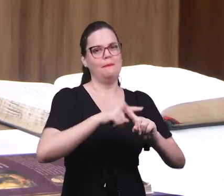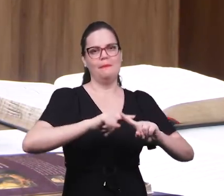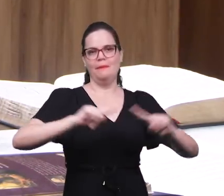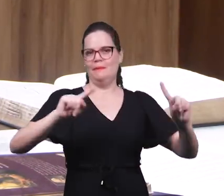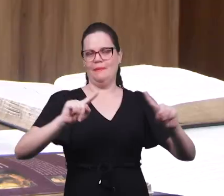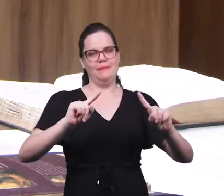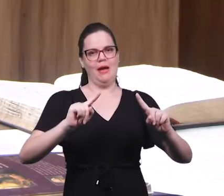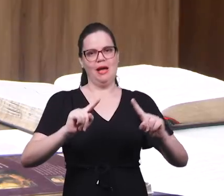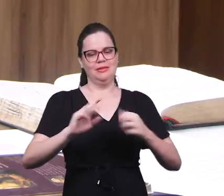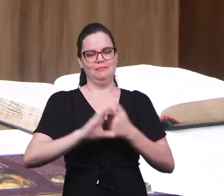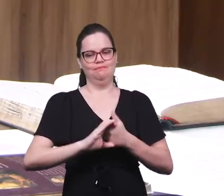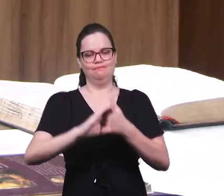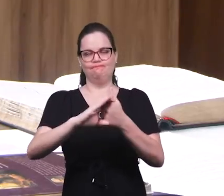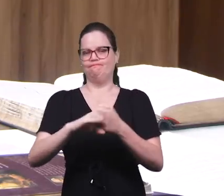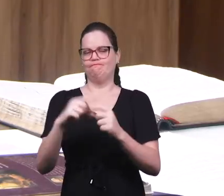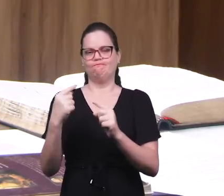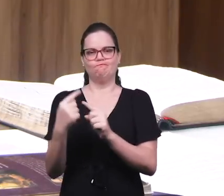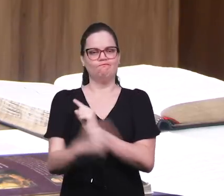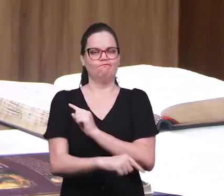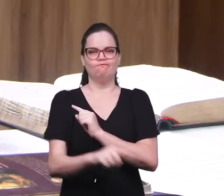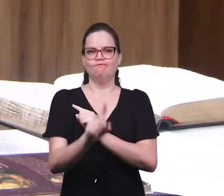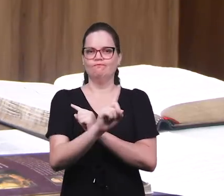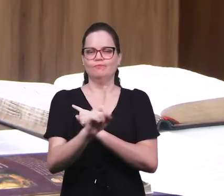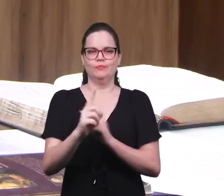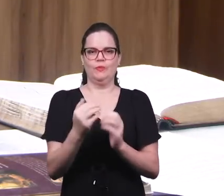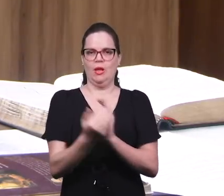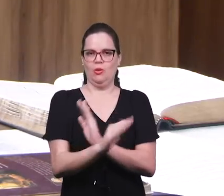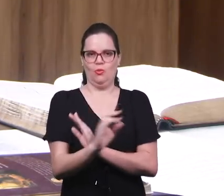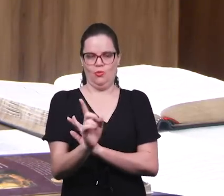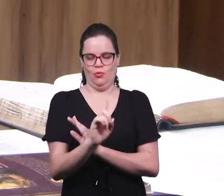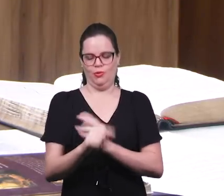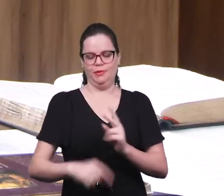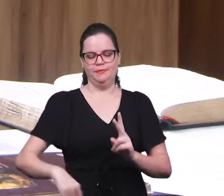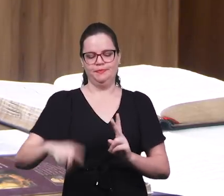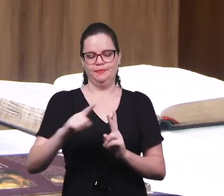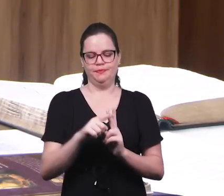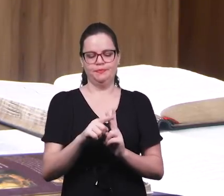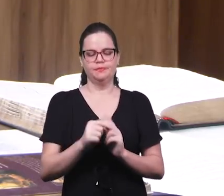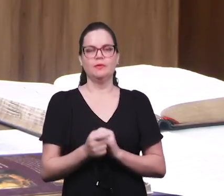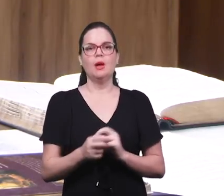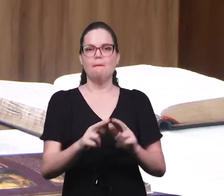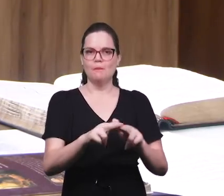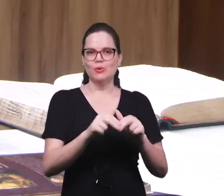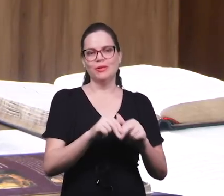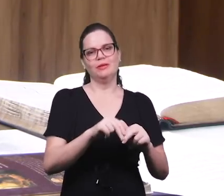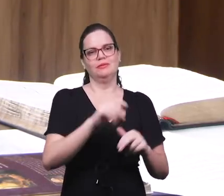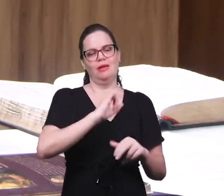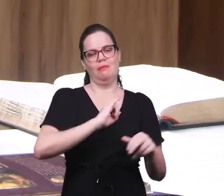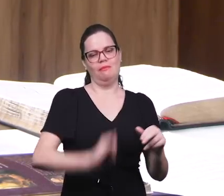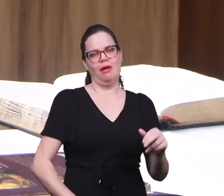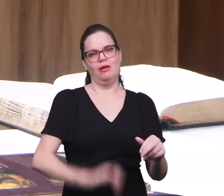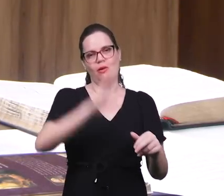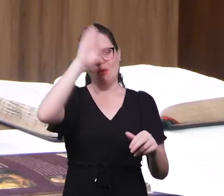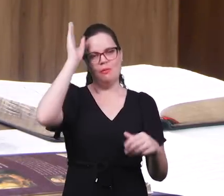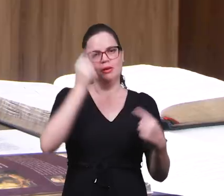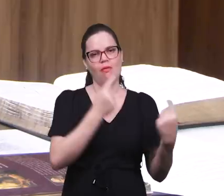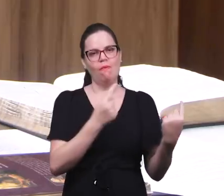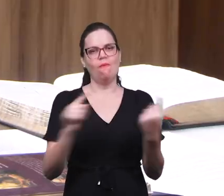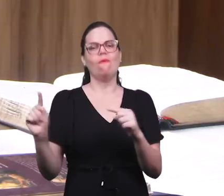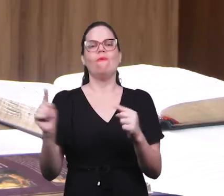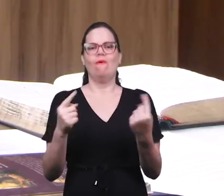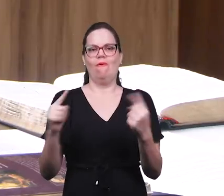que houve motivo para perseguição. Outro motivo, além da adoração ao imperador, que a adoração ao imperador era